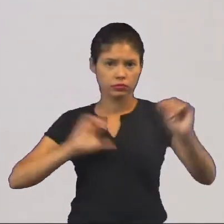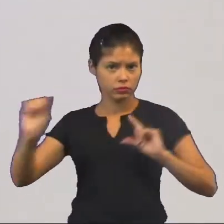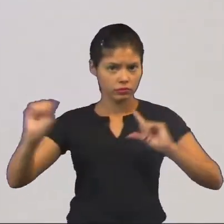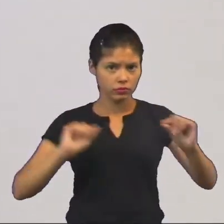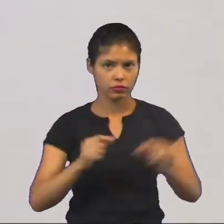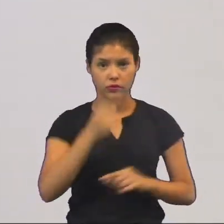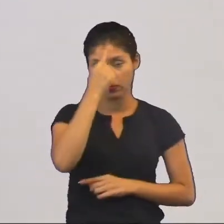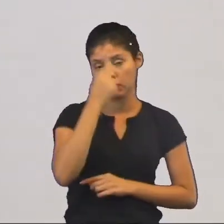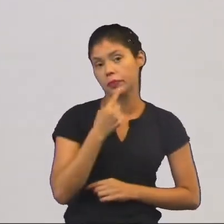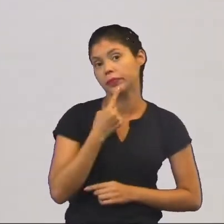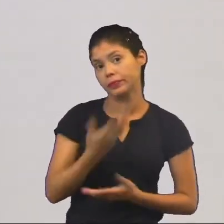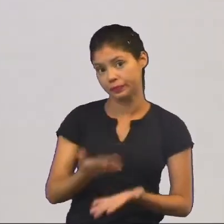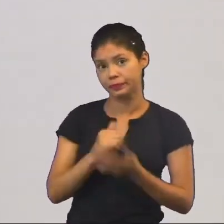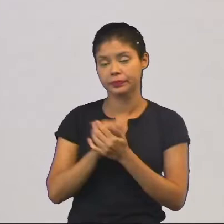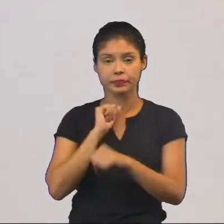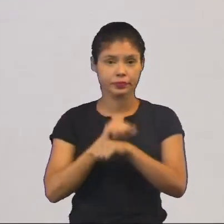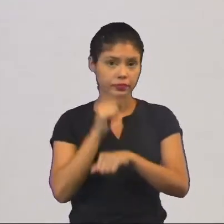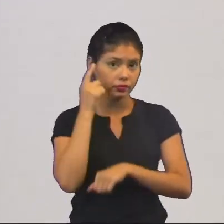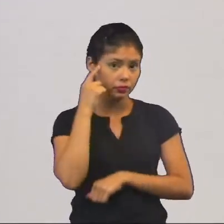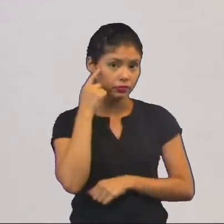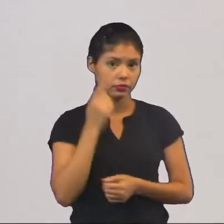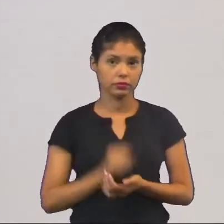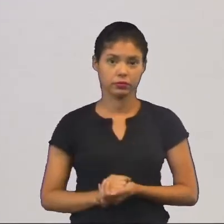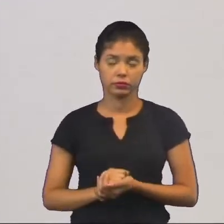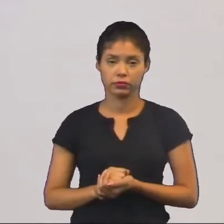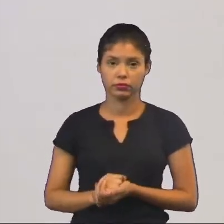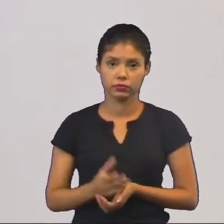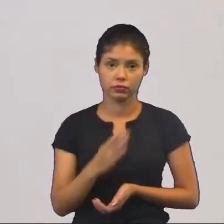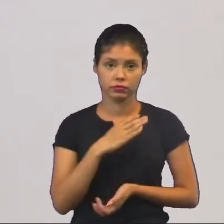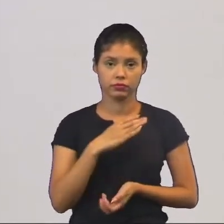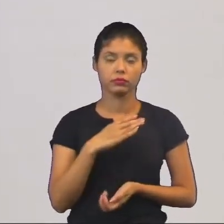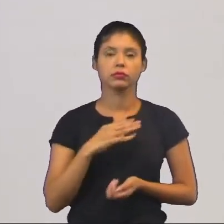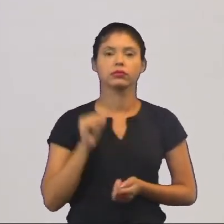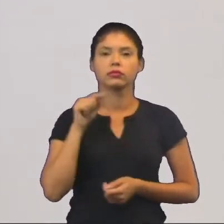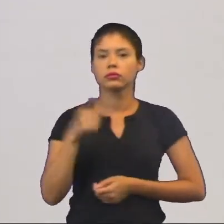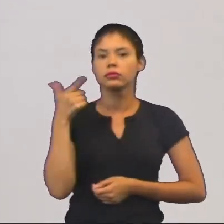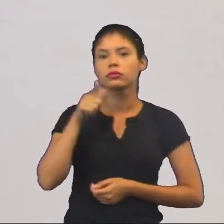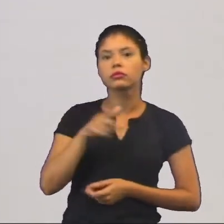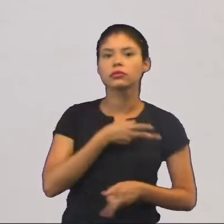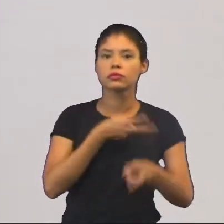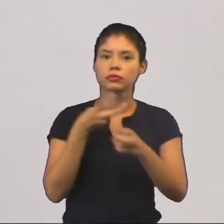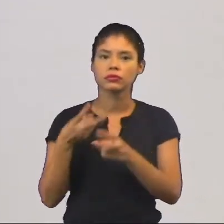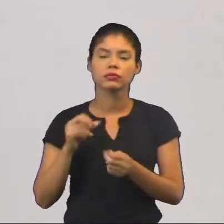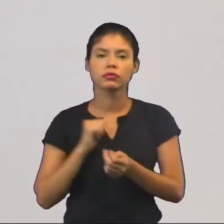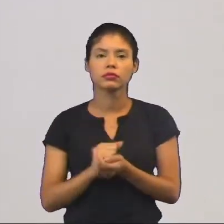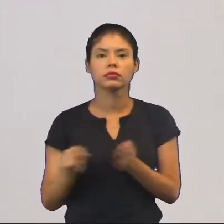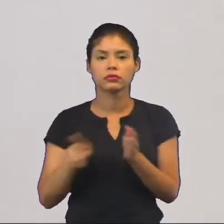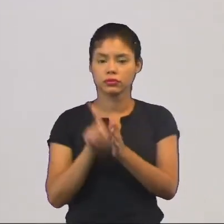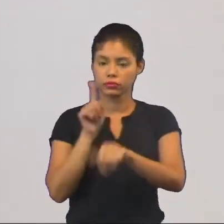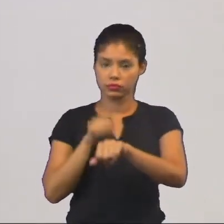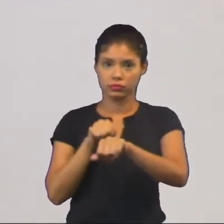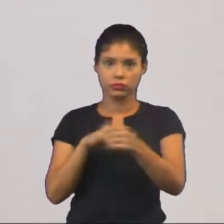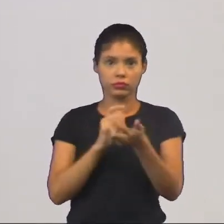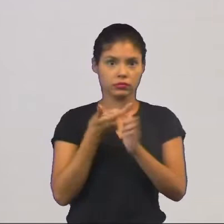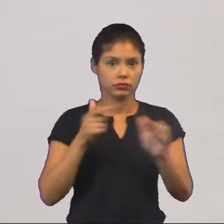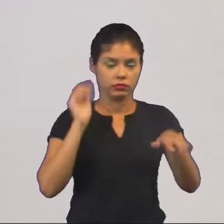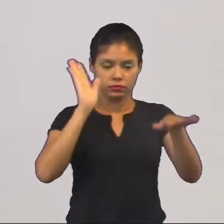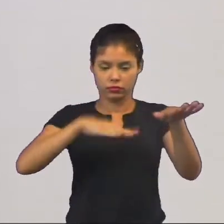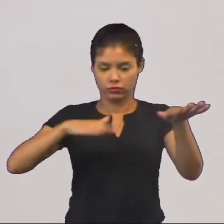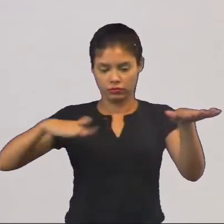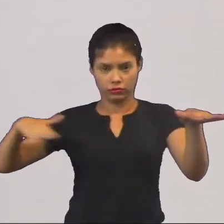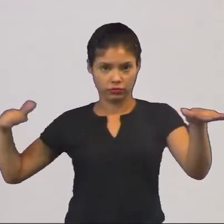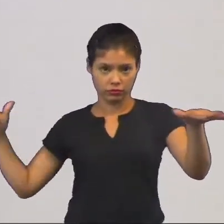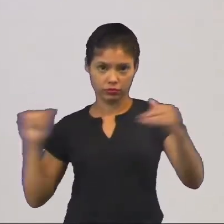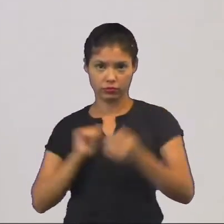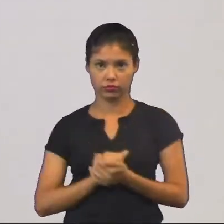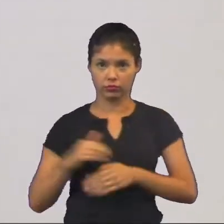sei que é uma imagem, mas se nós pararmos para pensar aqui na nossa cidade, né, nós conseguimos em determinados horários ver um grande fluxo de